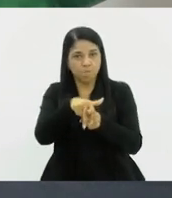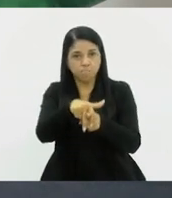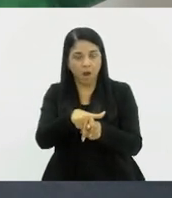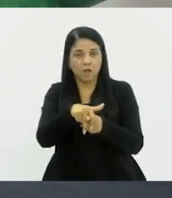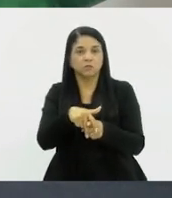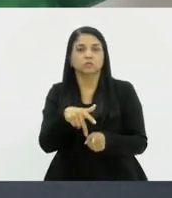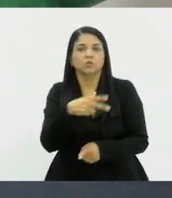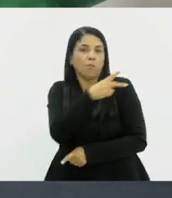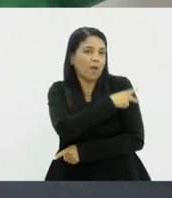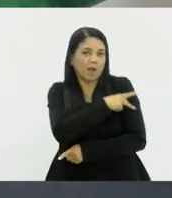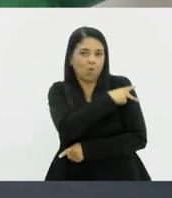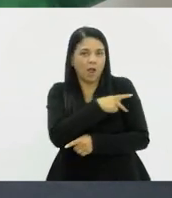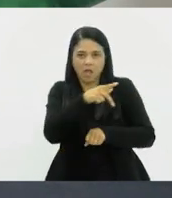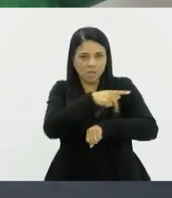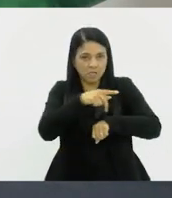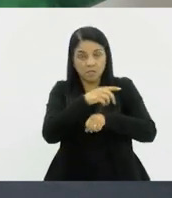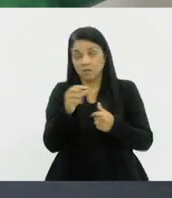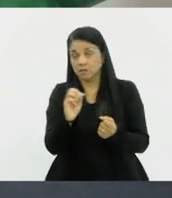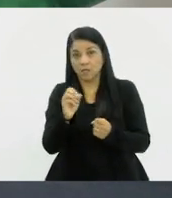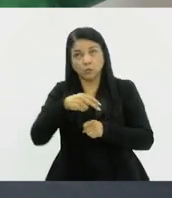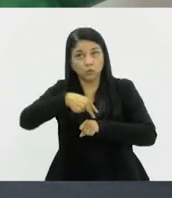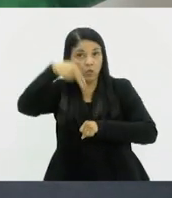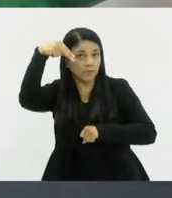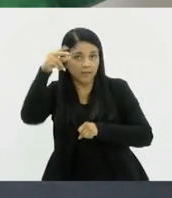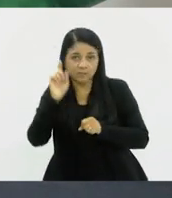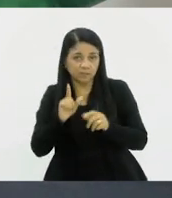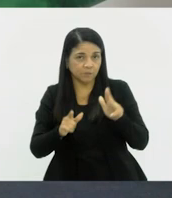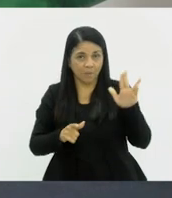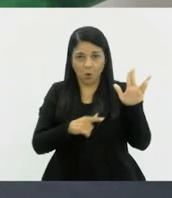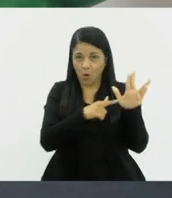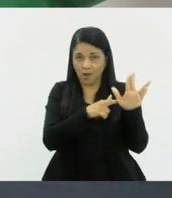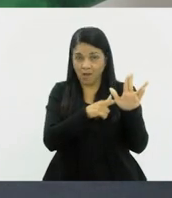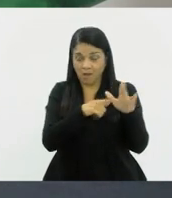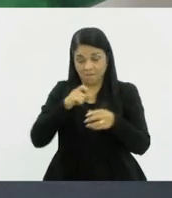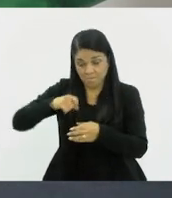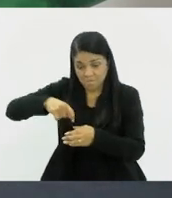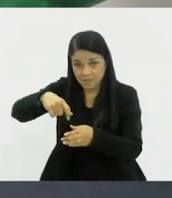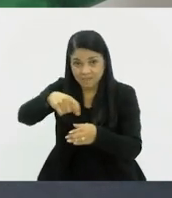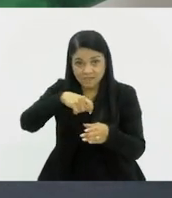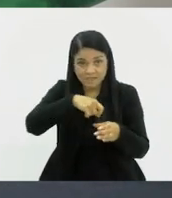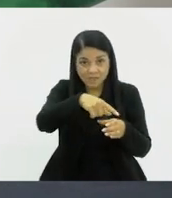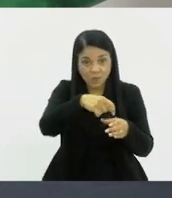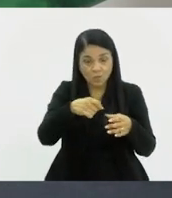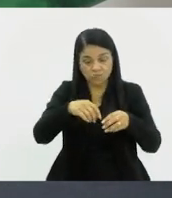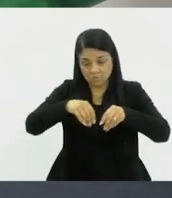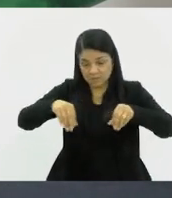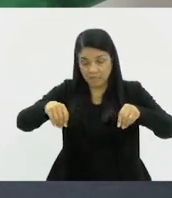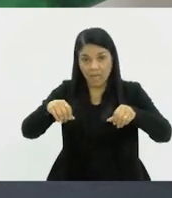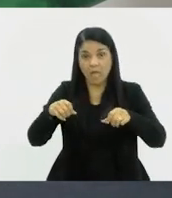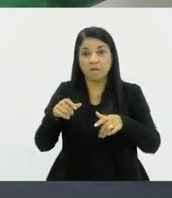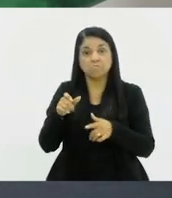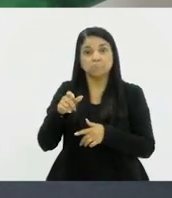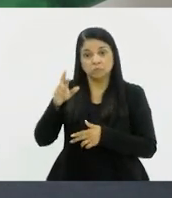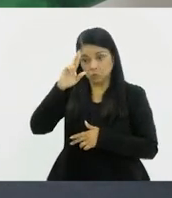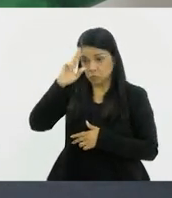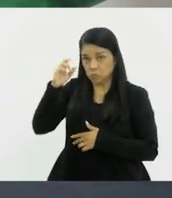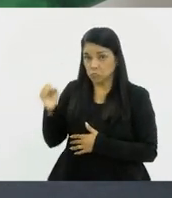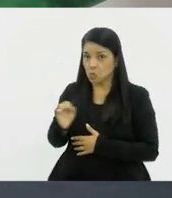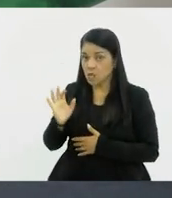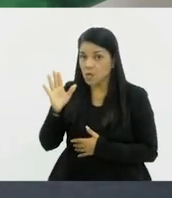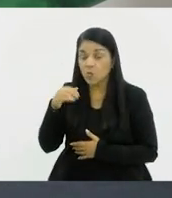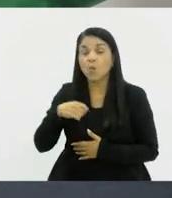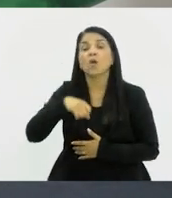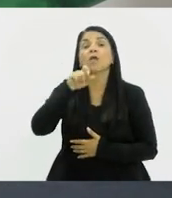e nem do Nordeste então a plantação era feito em terras de ricos né E quem fazia a fiscalização naquela